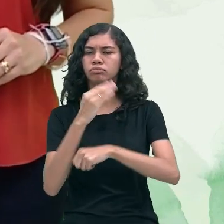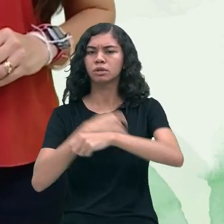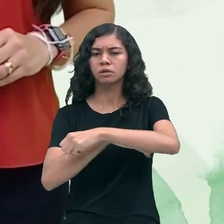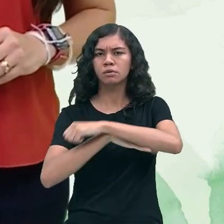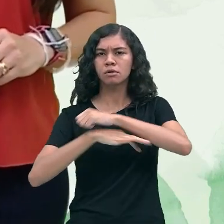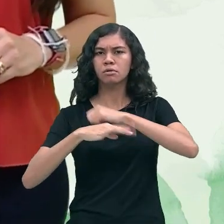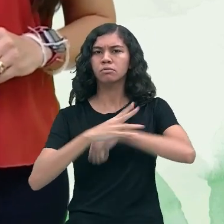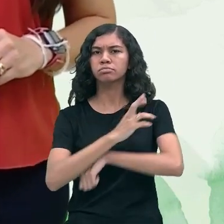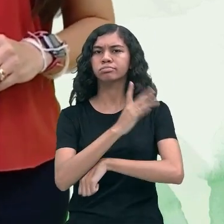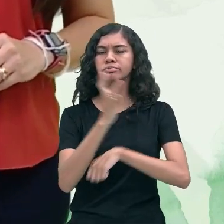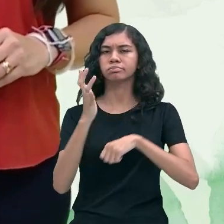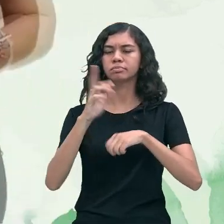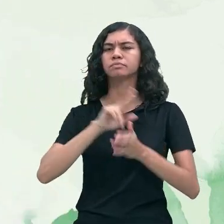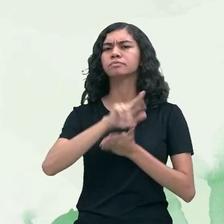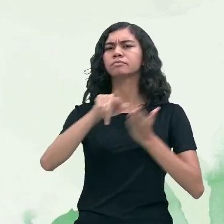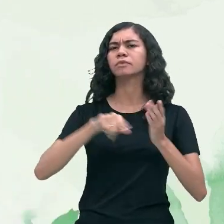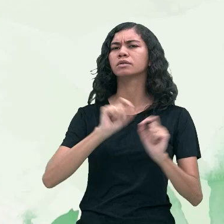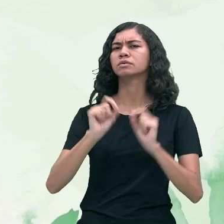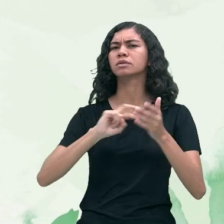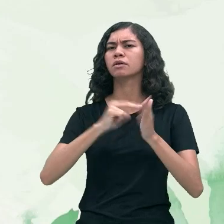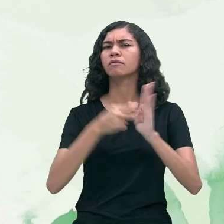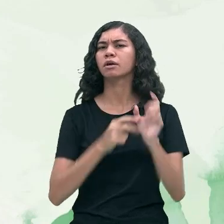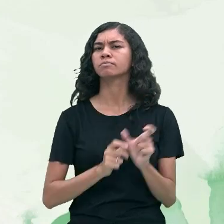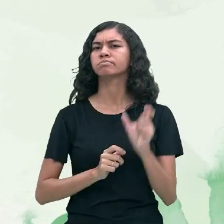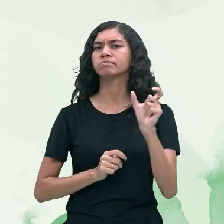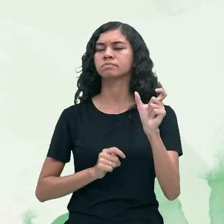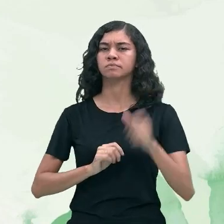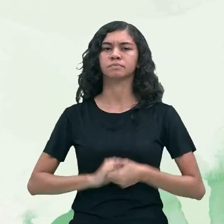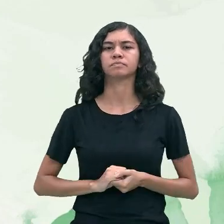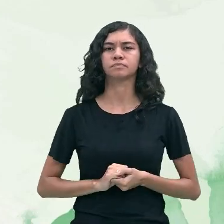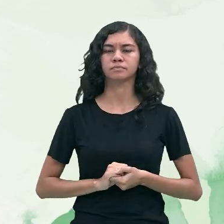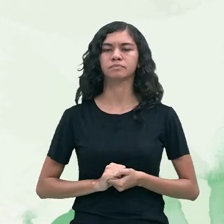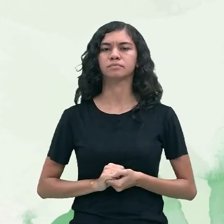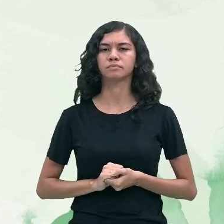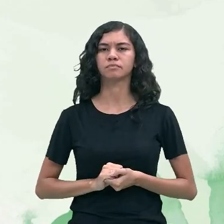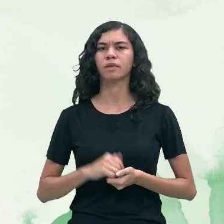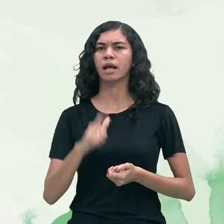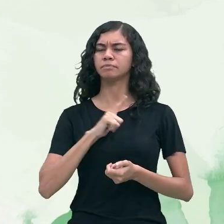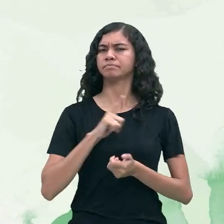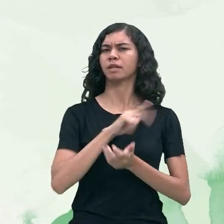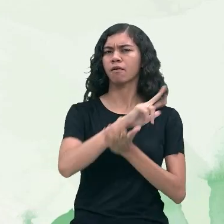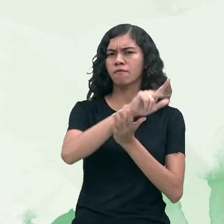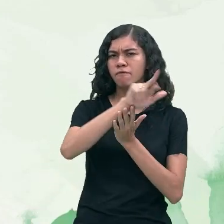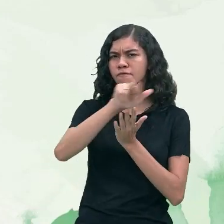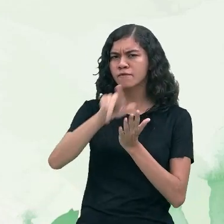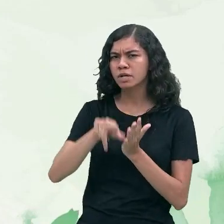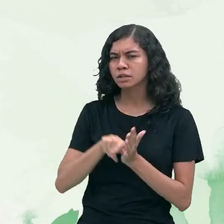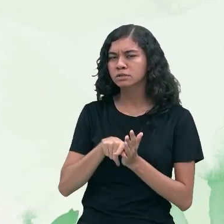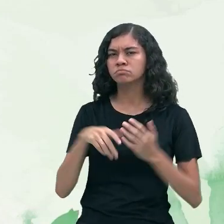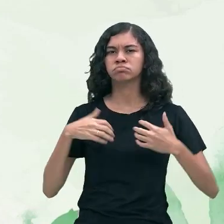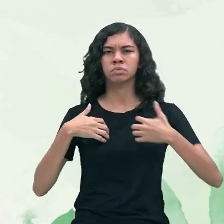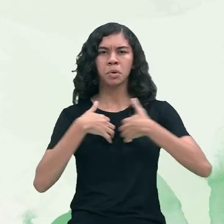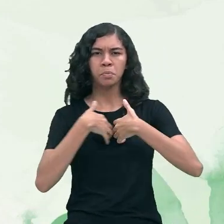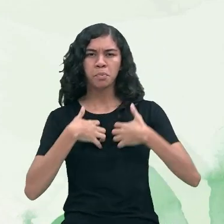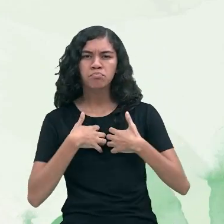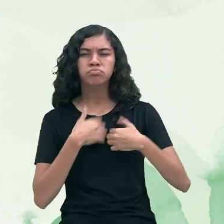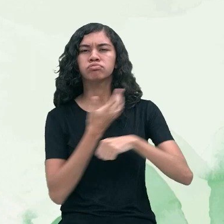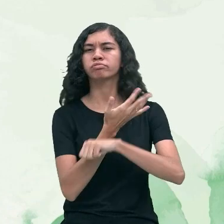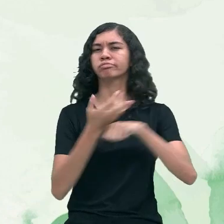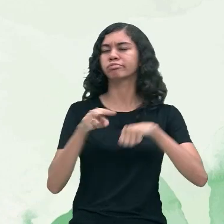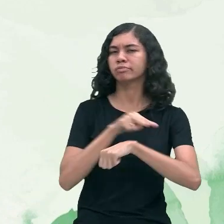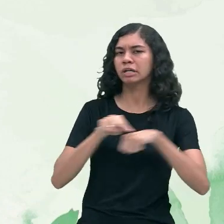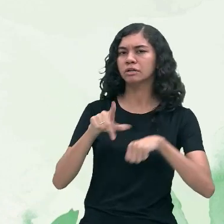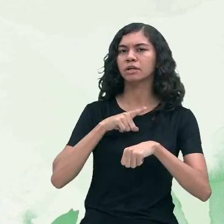quer dizer biodiversidade? Esse termo quer dizer a riqueza e a variedade de espécies que existem em um determinado